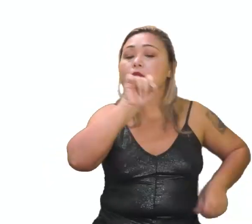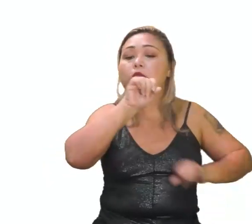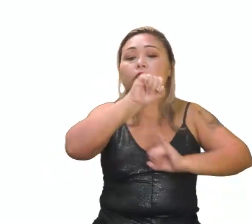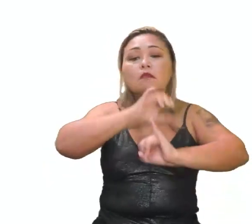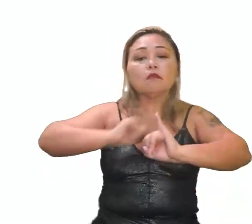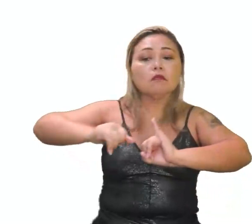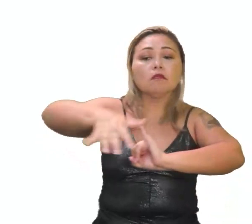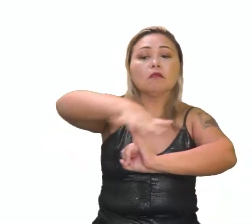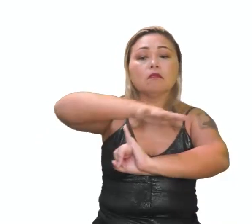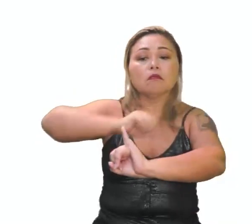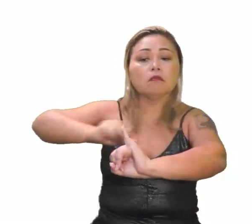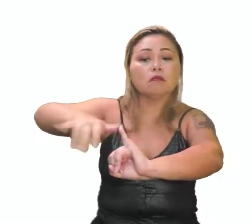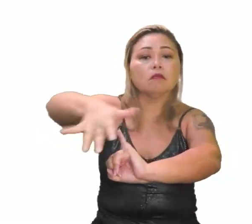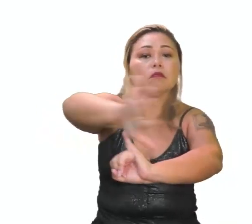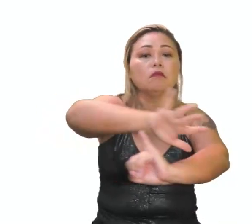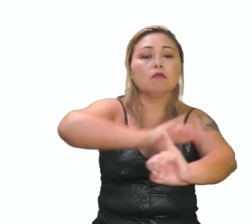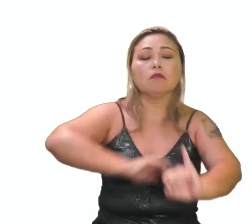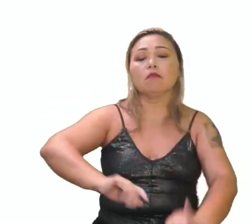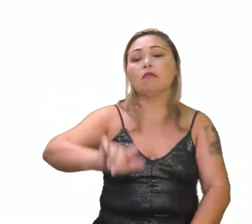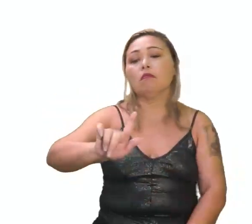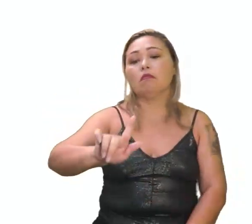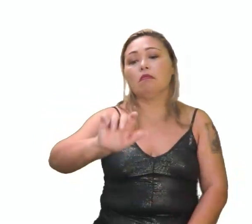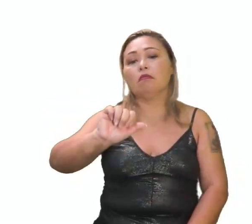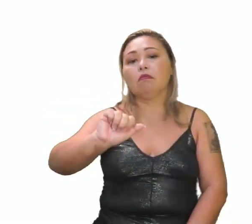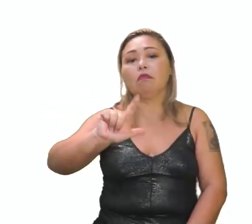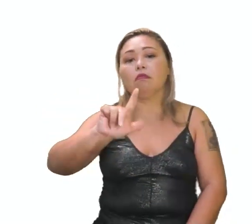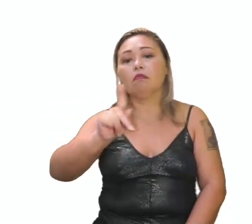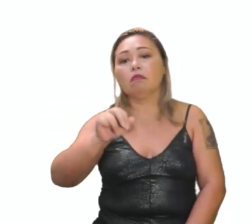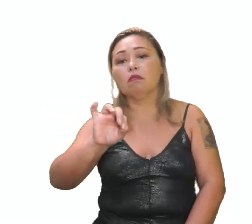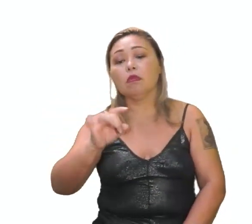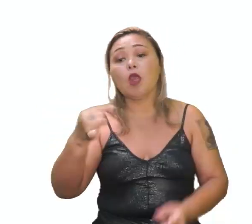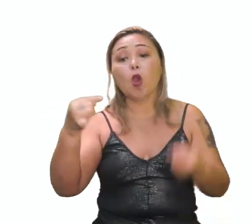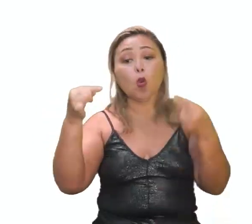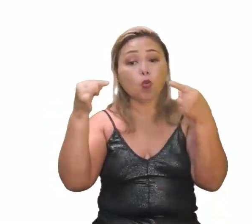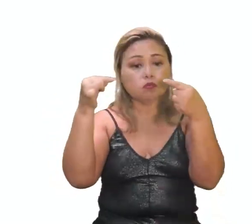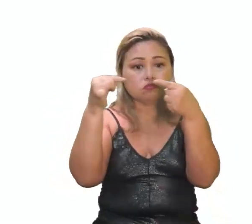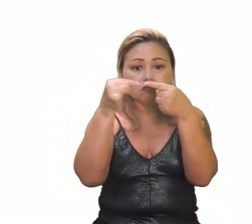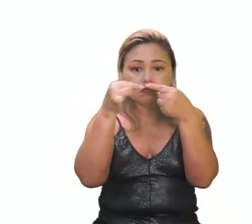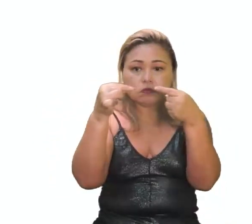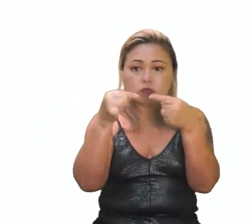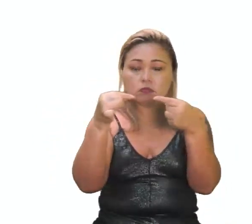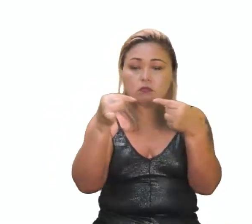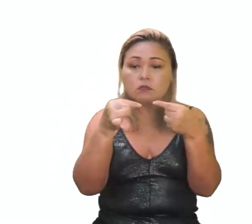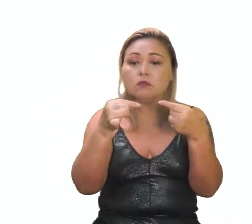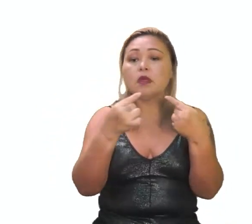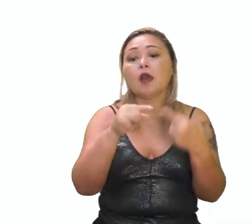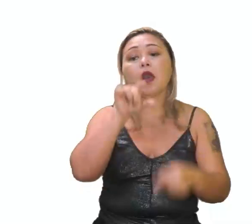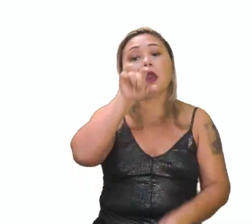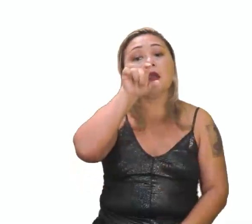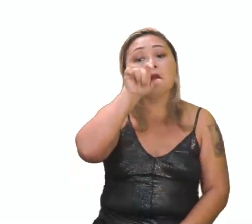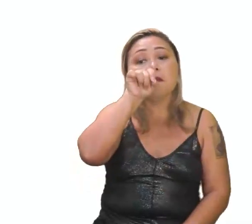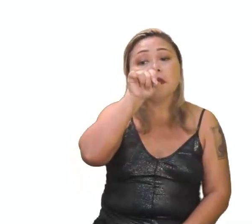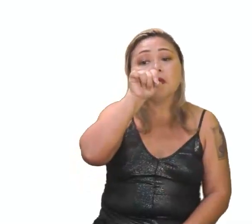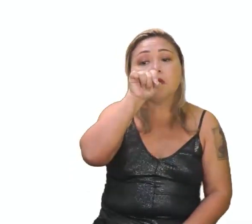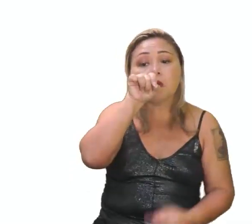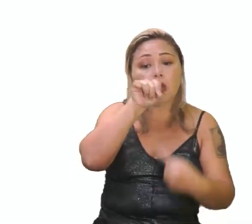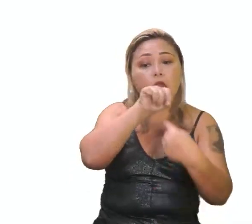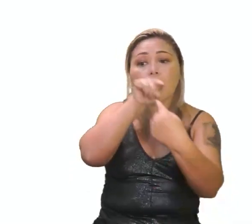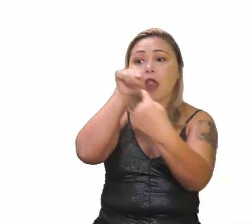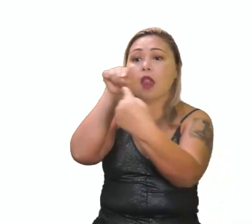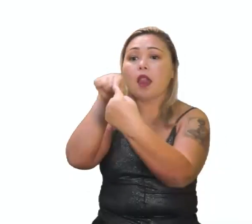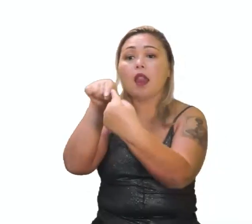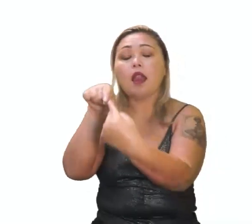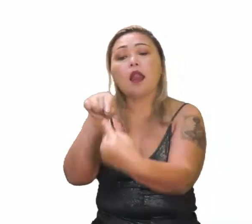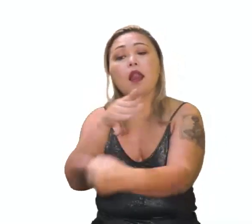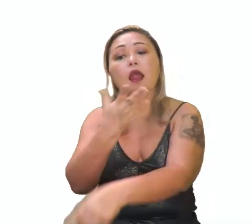com o bico, com o tipo de bico e o hábito alimentar. Aí eu quero que vocês peguem, se liguem aqui na